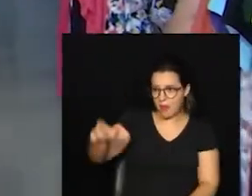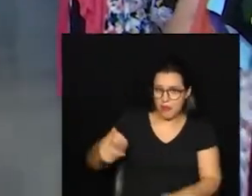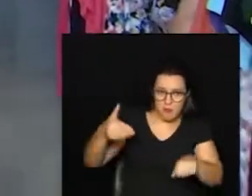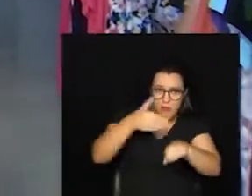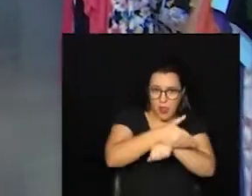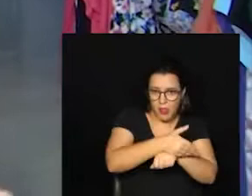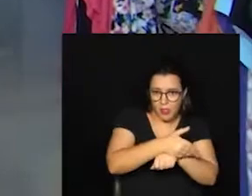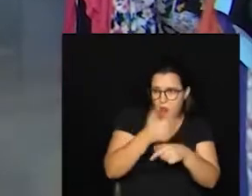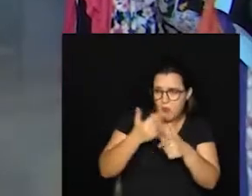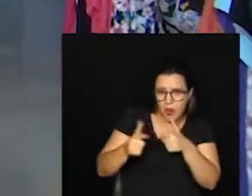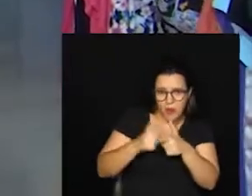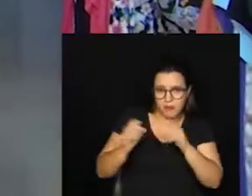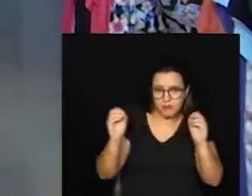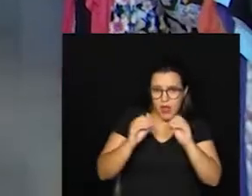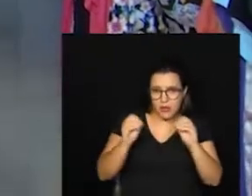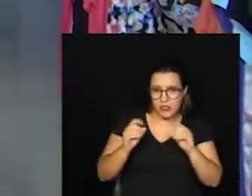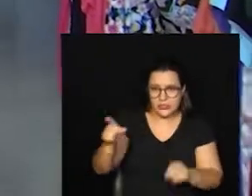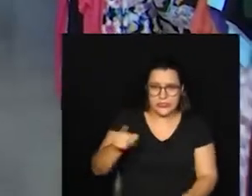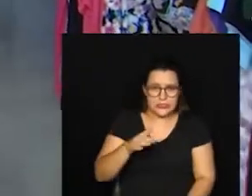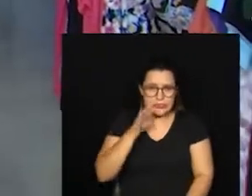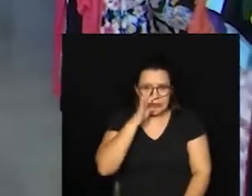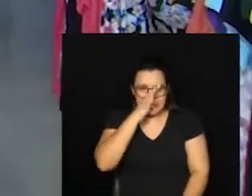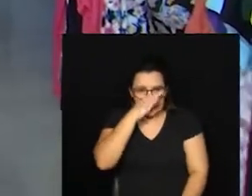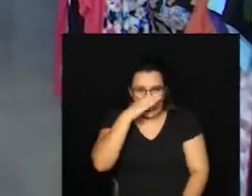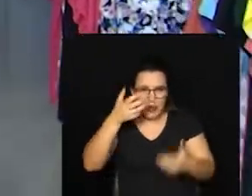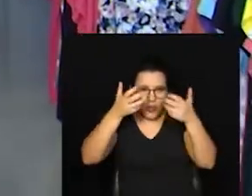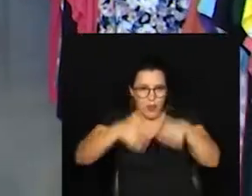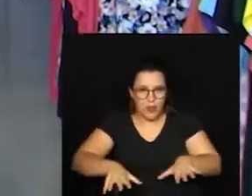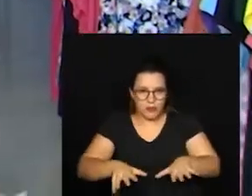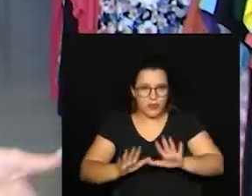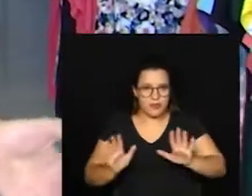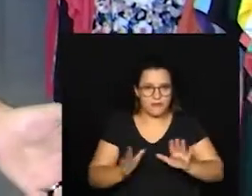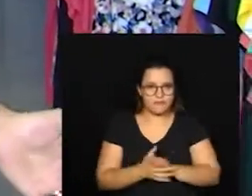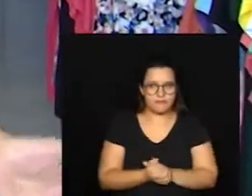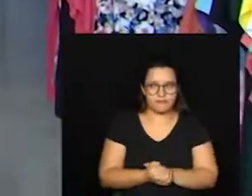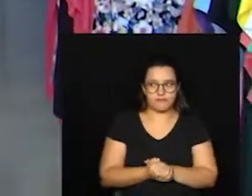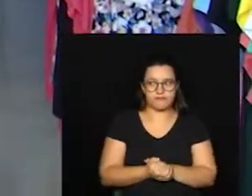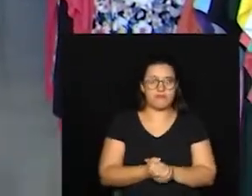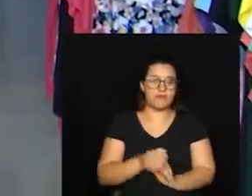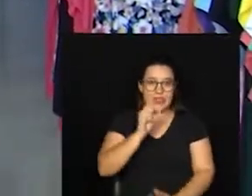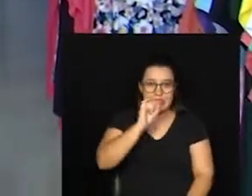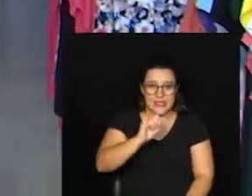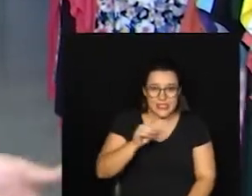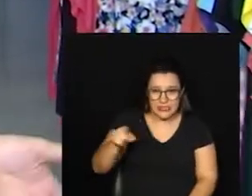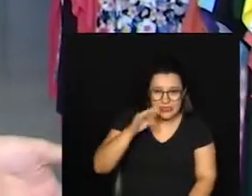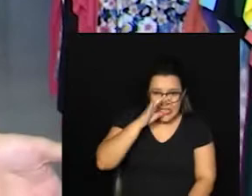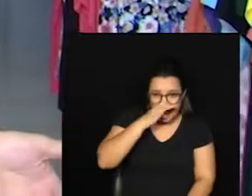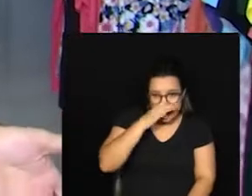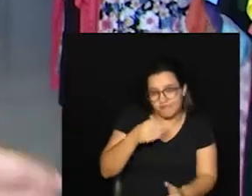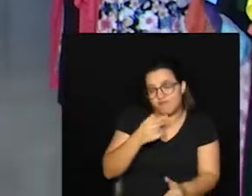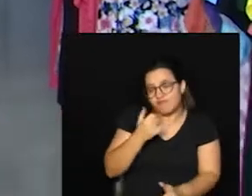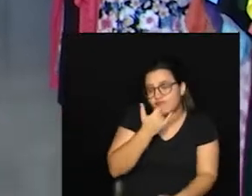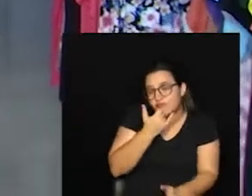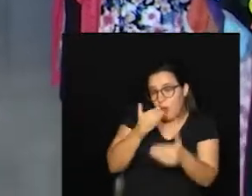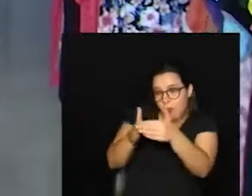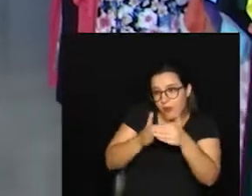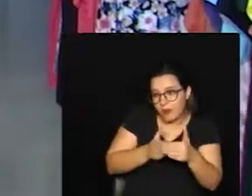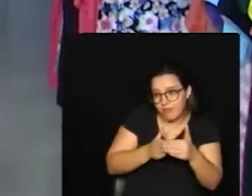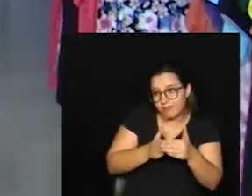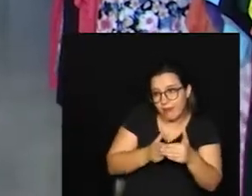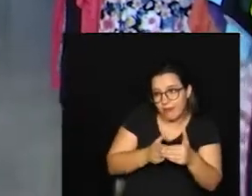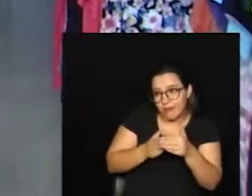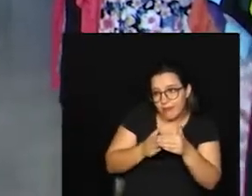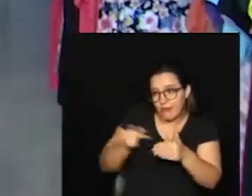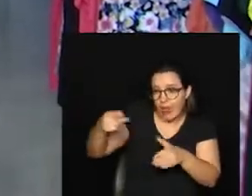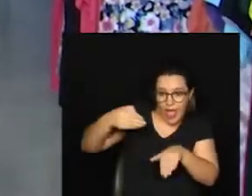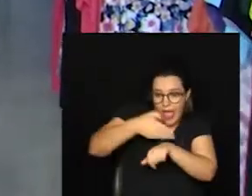sem, ou dele se recusar a usar quando aparece sem na porta. Se recusar, a gente tem que pedir por favor. Se não, e se infelizmente não aceitar, tem